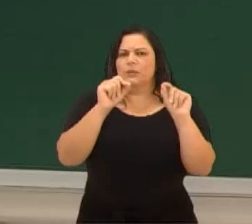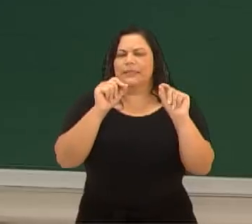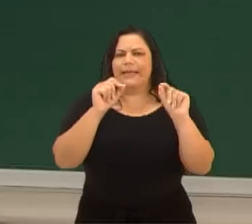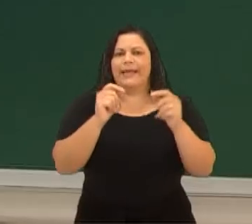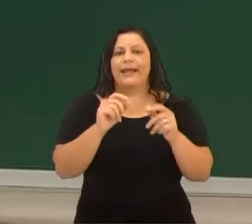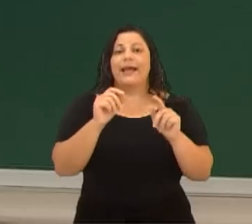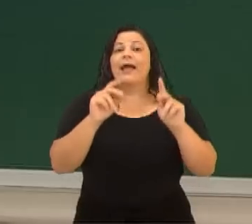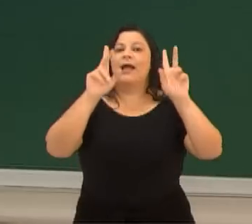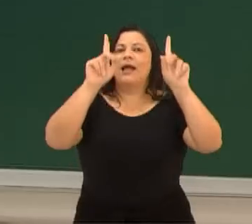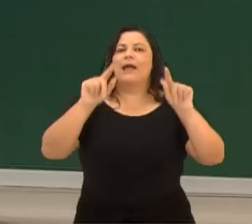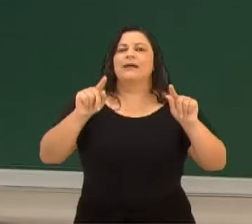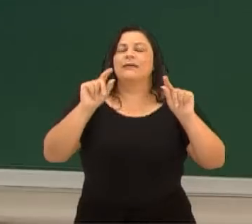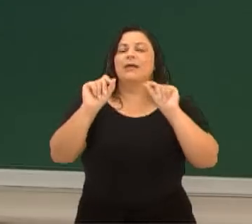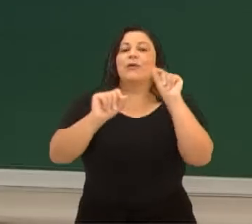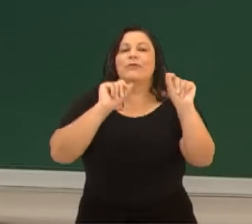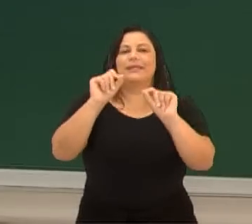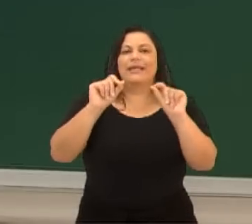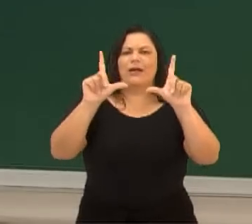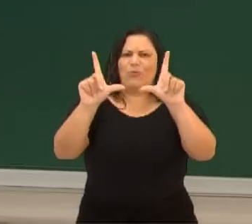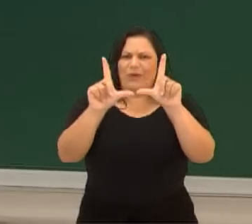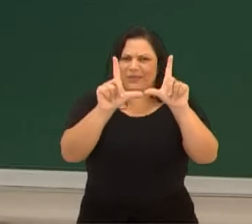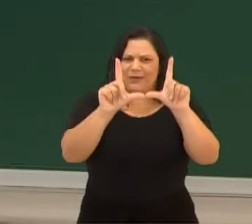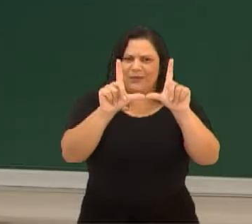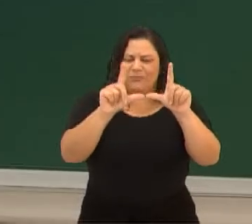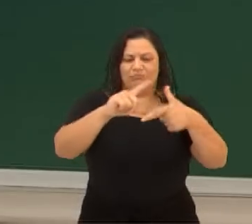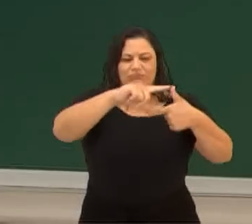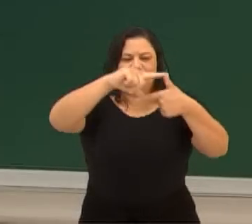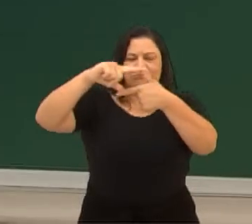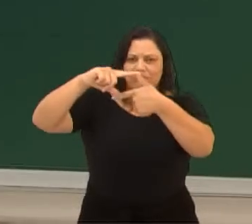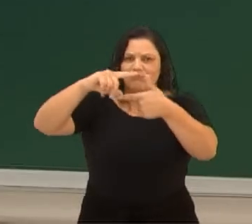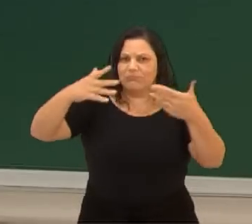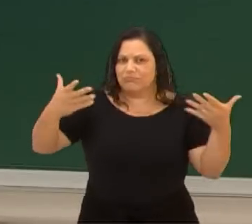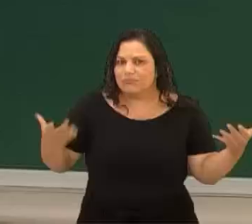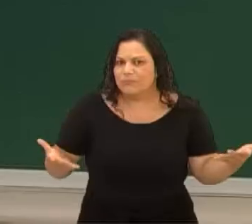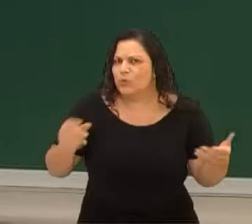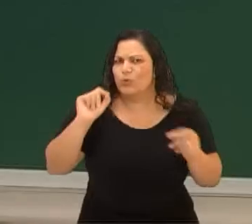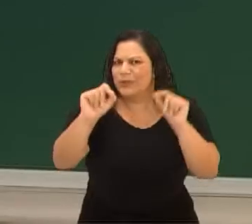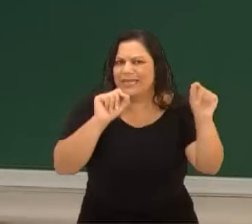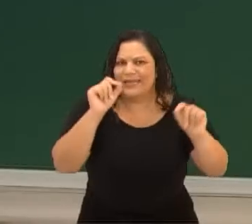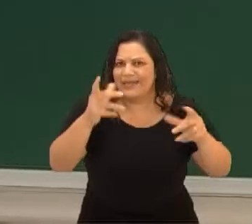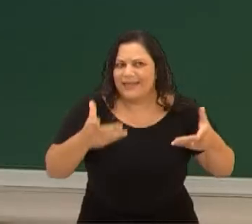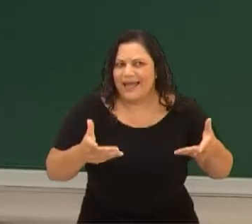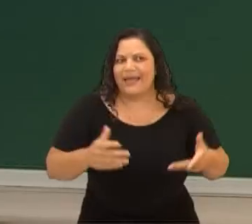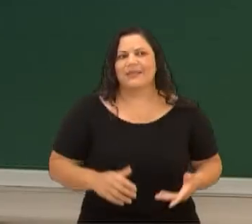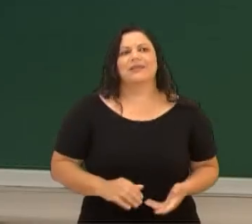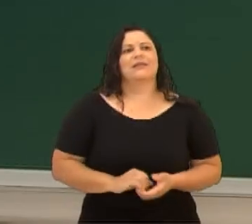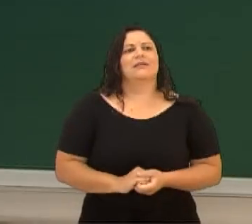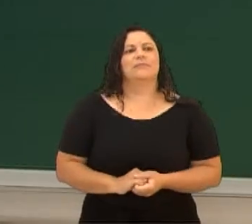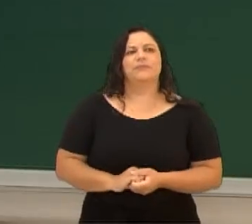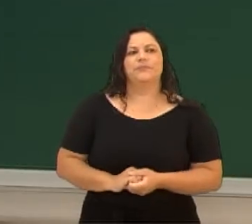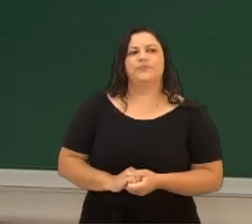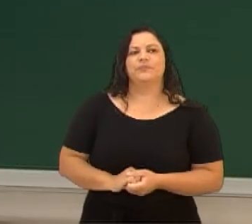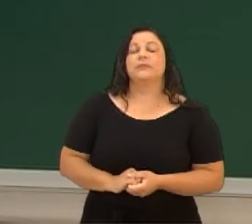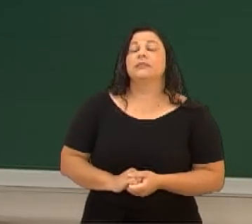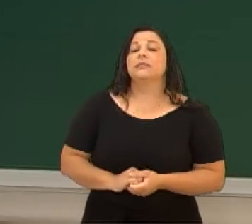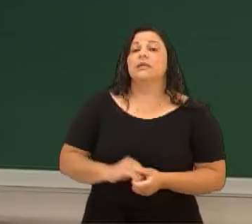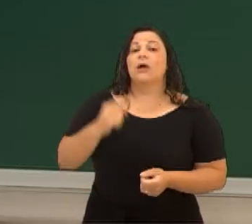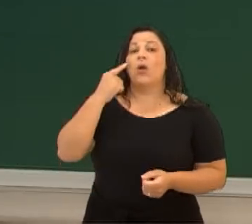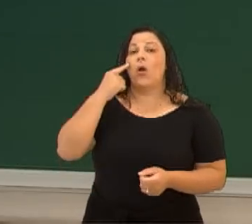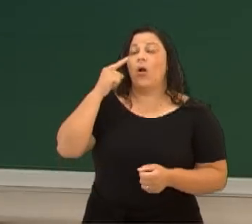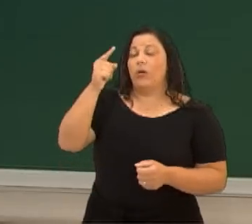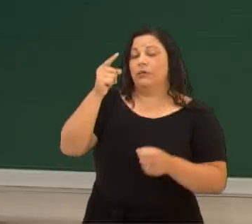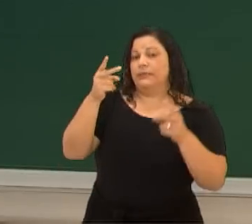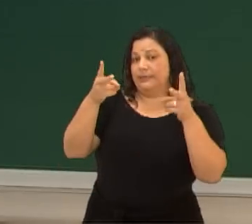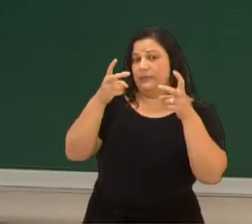sólido geométrico é um quadrado? Ele é um retângulo? O que ele é? Olhem aqui, ó, o dormitório 2. Ele